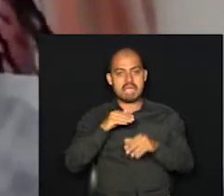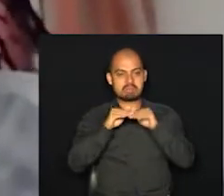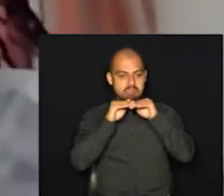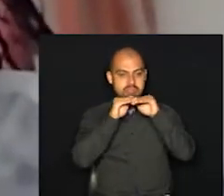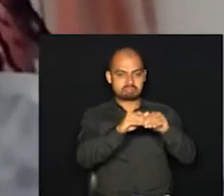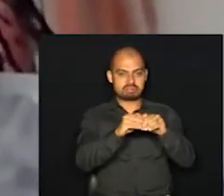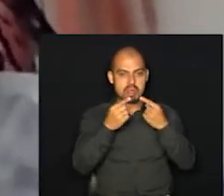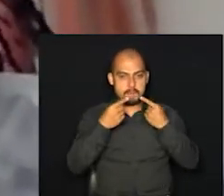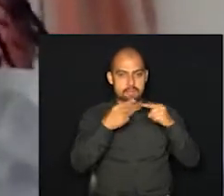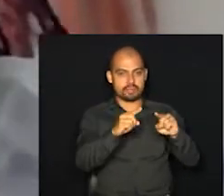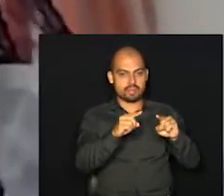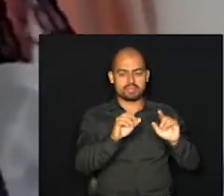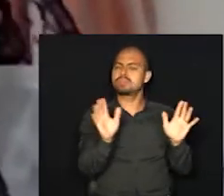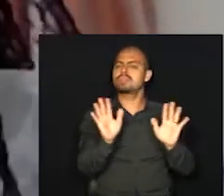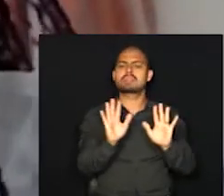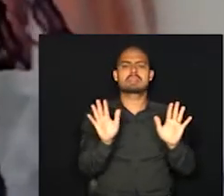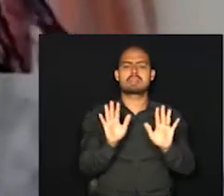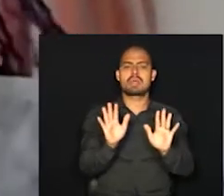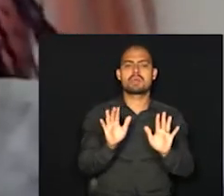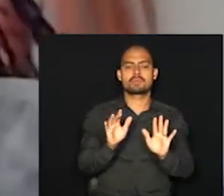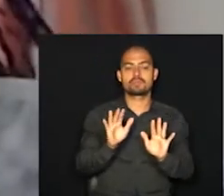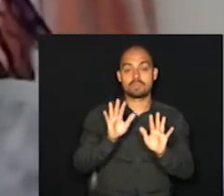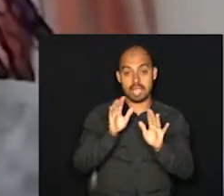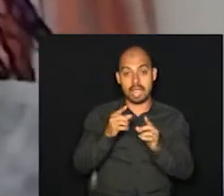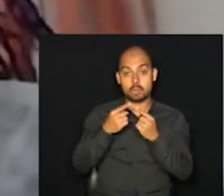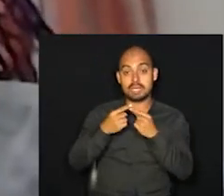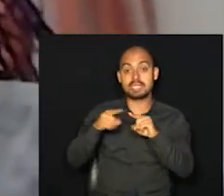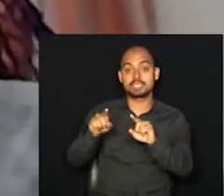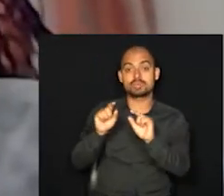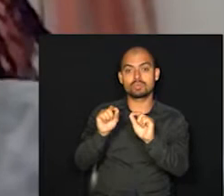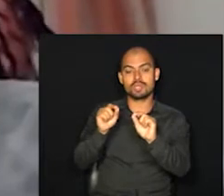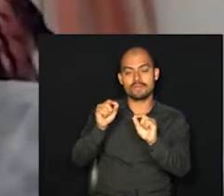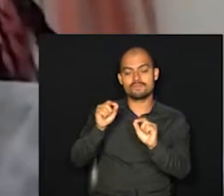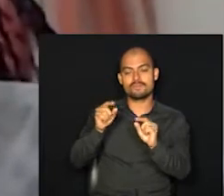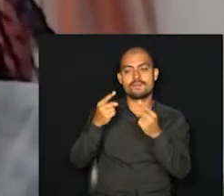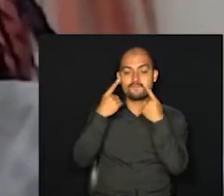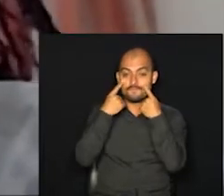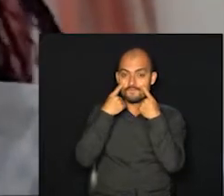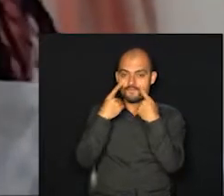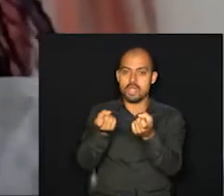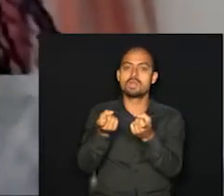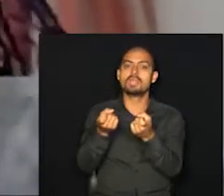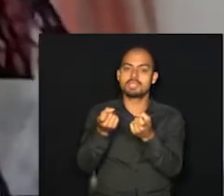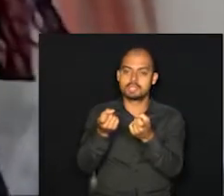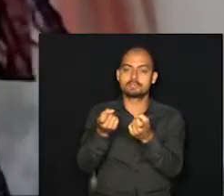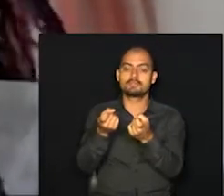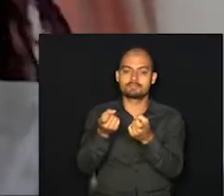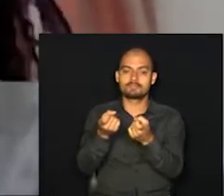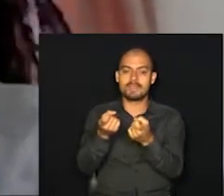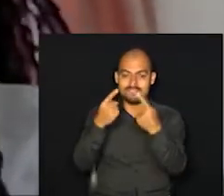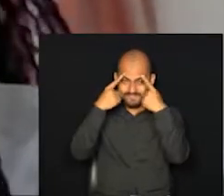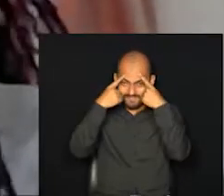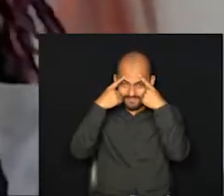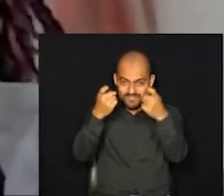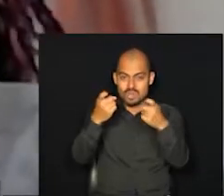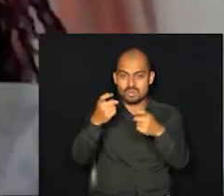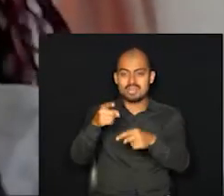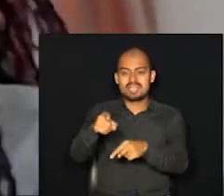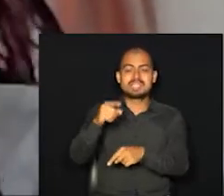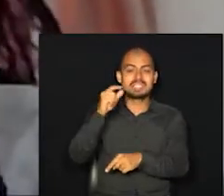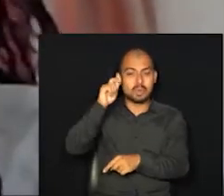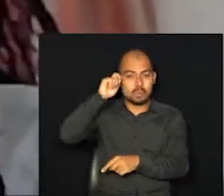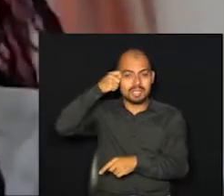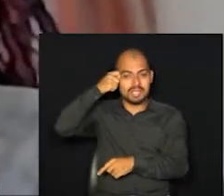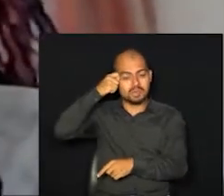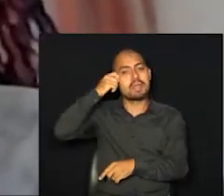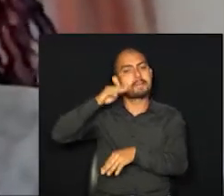a questão. O que eu critico é a questão da violência. Eu acho que a violência com o negro ela é bem maior, e o fato só de